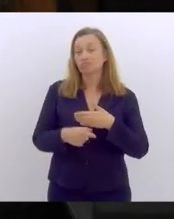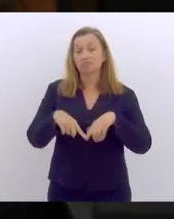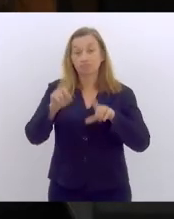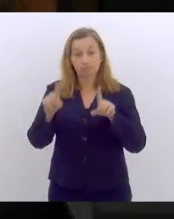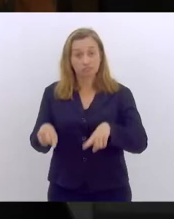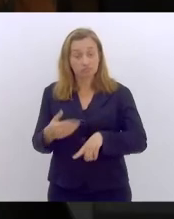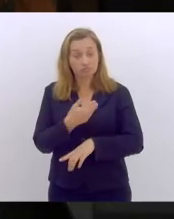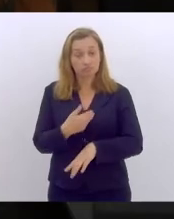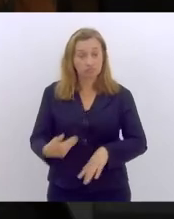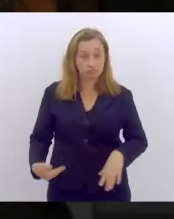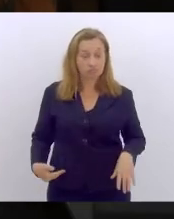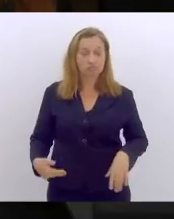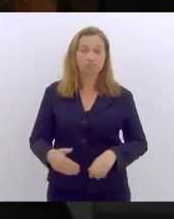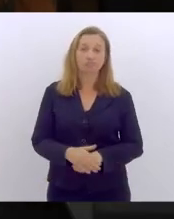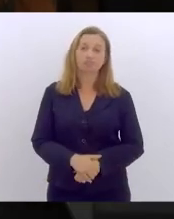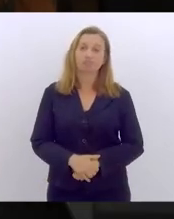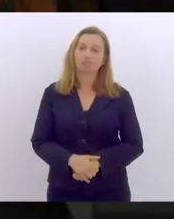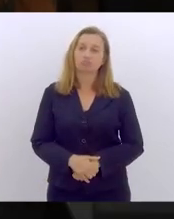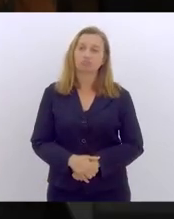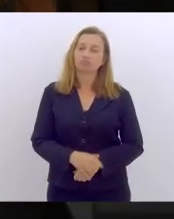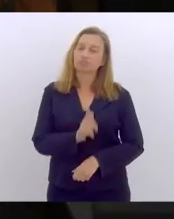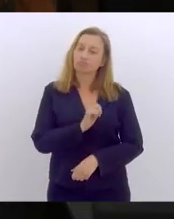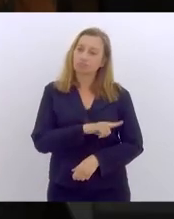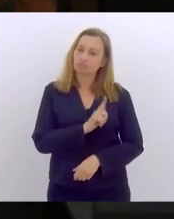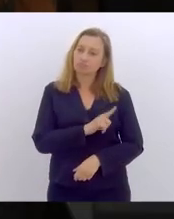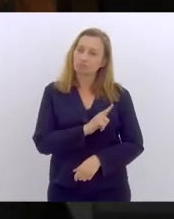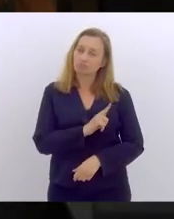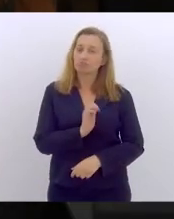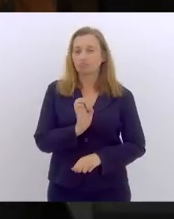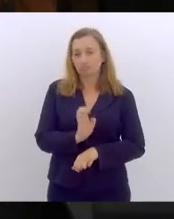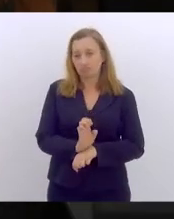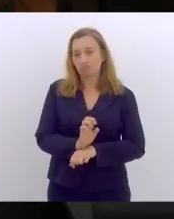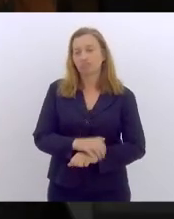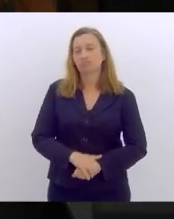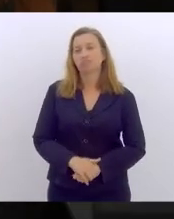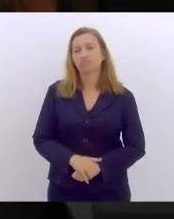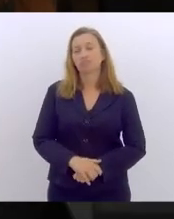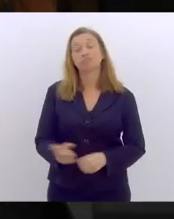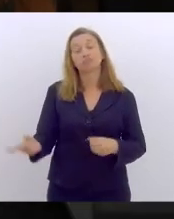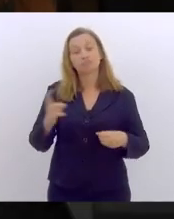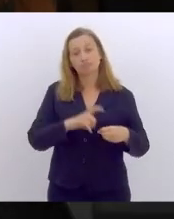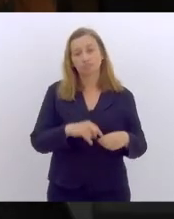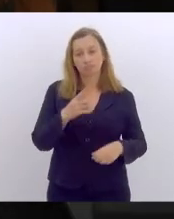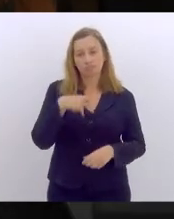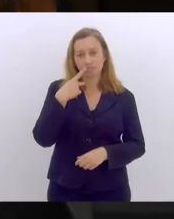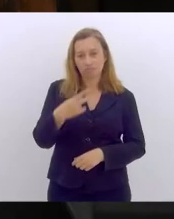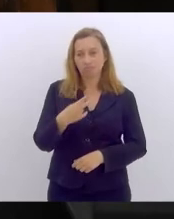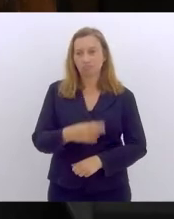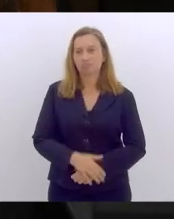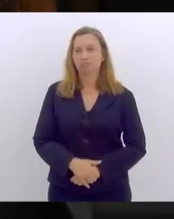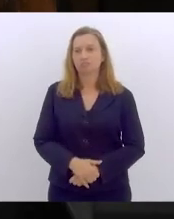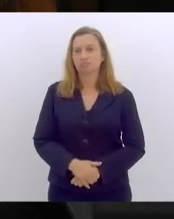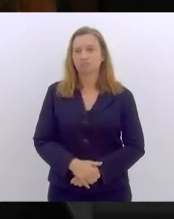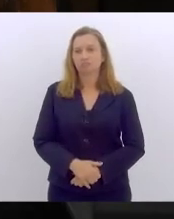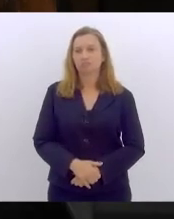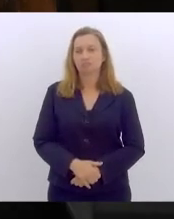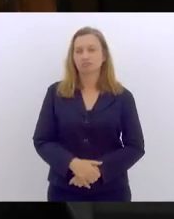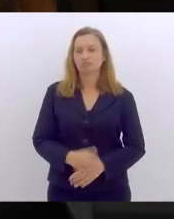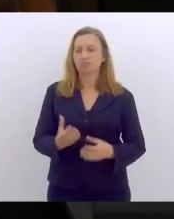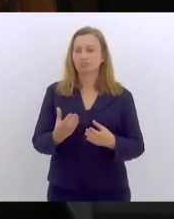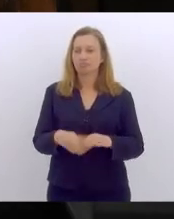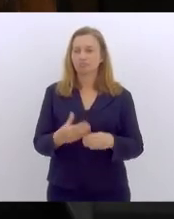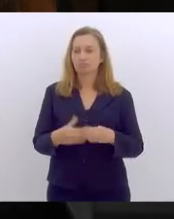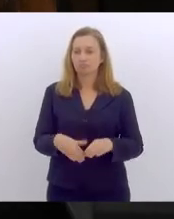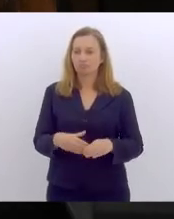funcionário público na gestão do Estado. Volto a dizer, abrir